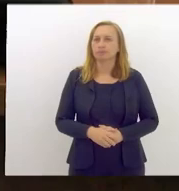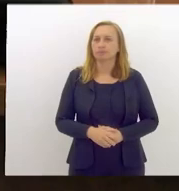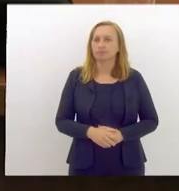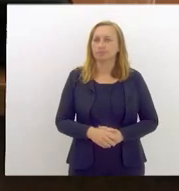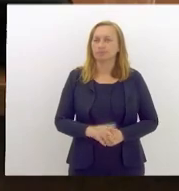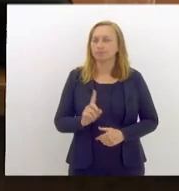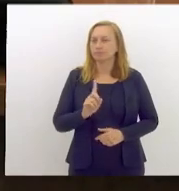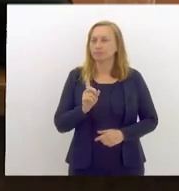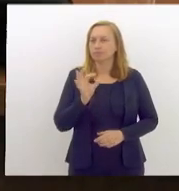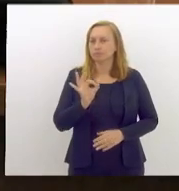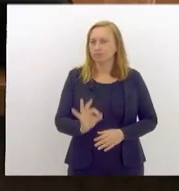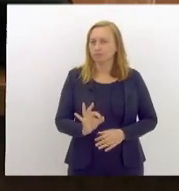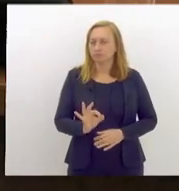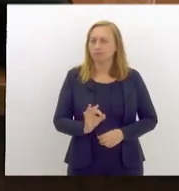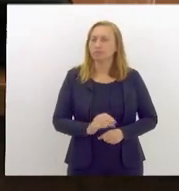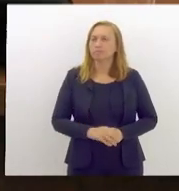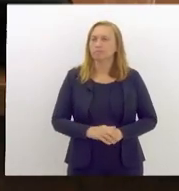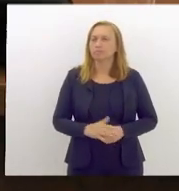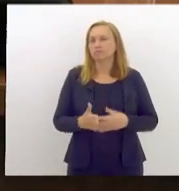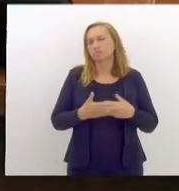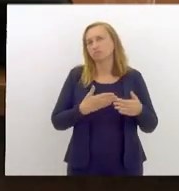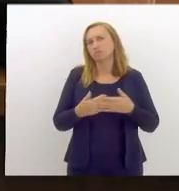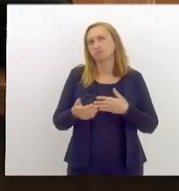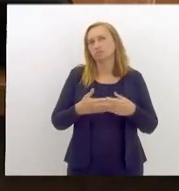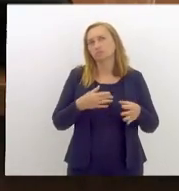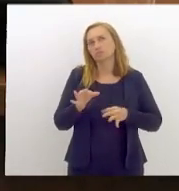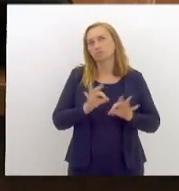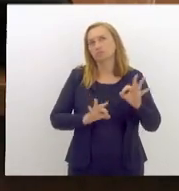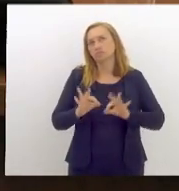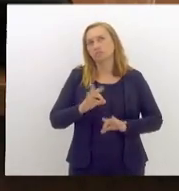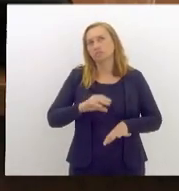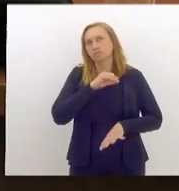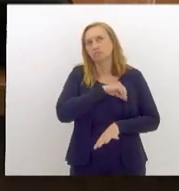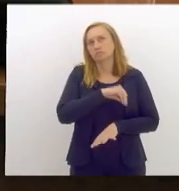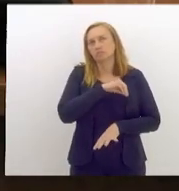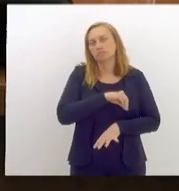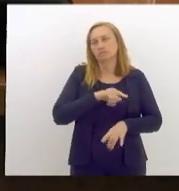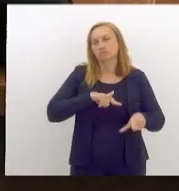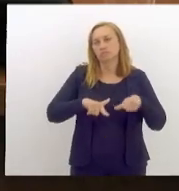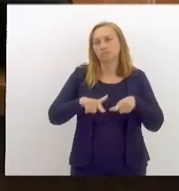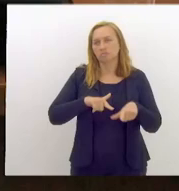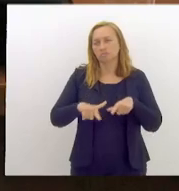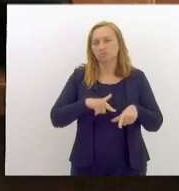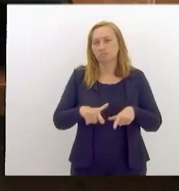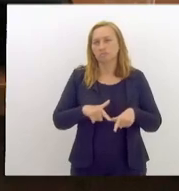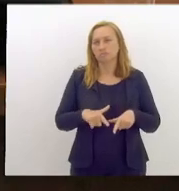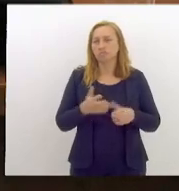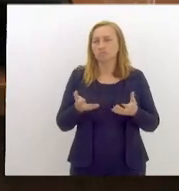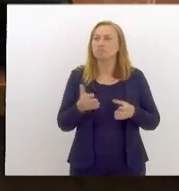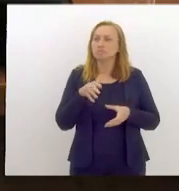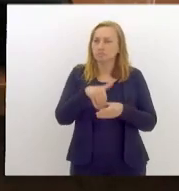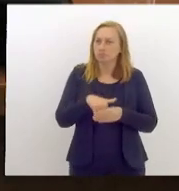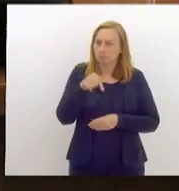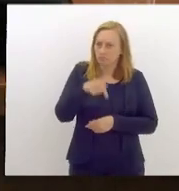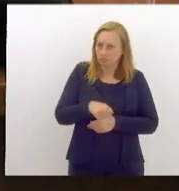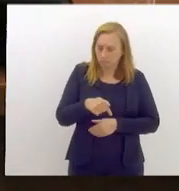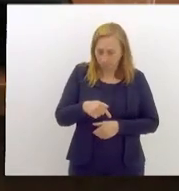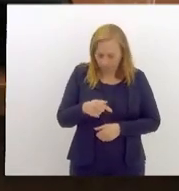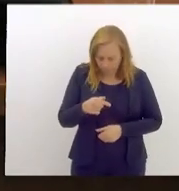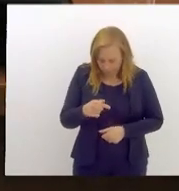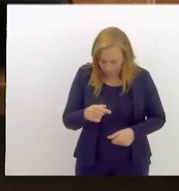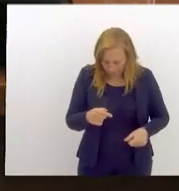inoportuno por qualquer plano de cargos e salários que a gente queira voltar aqui